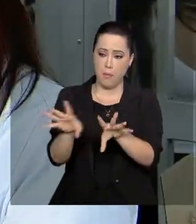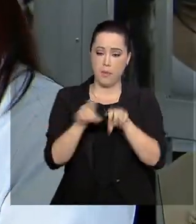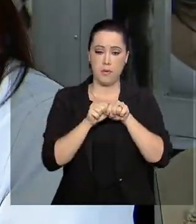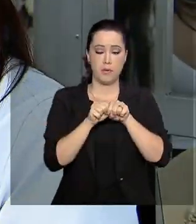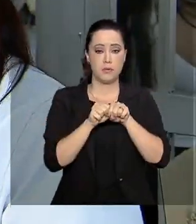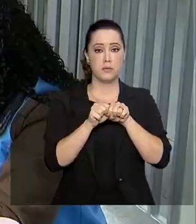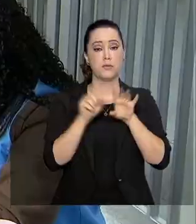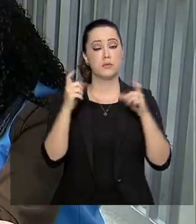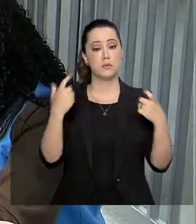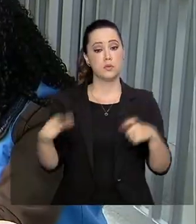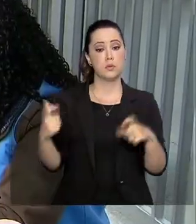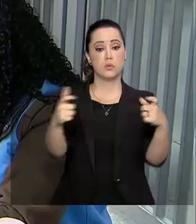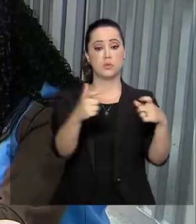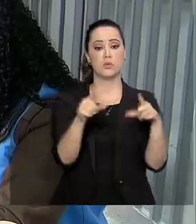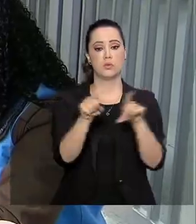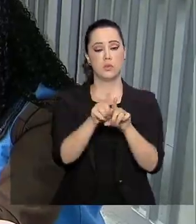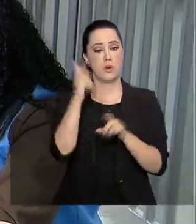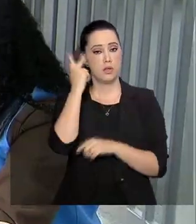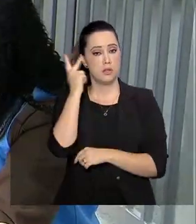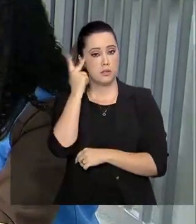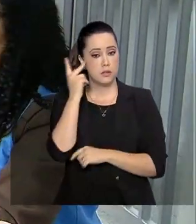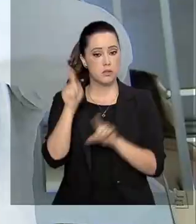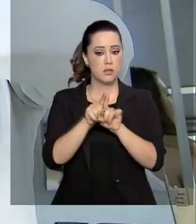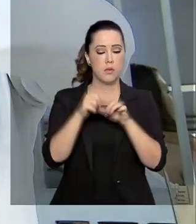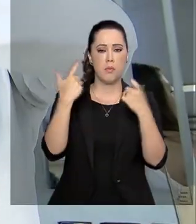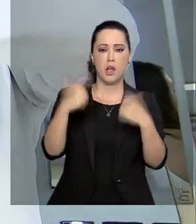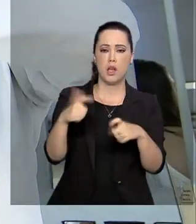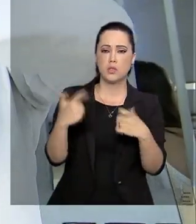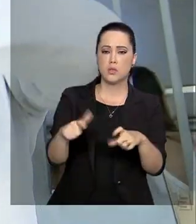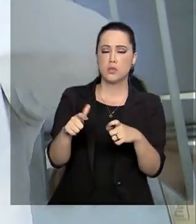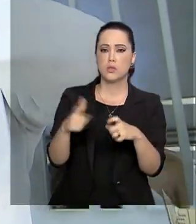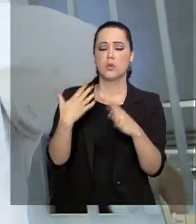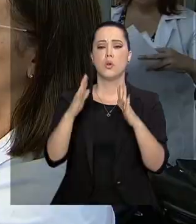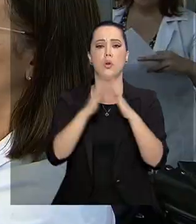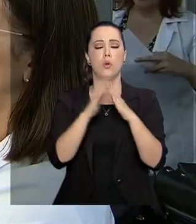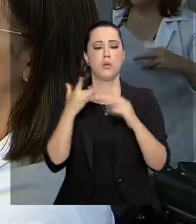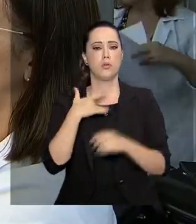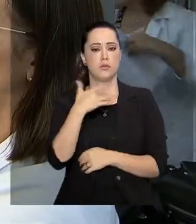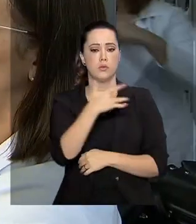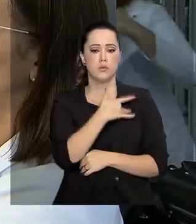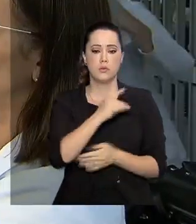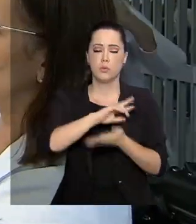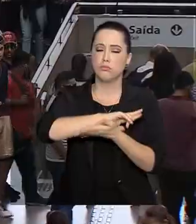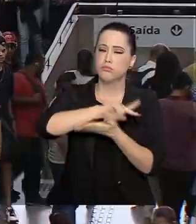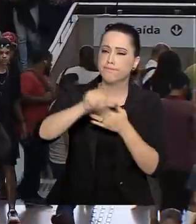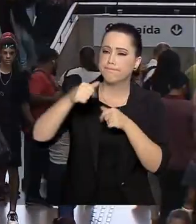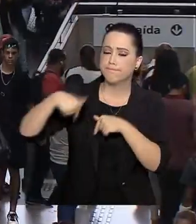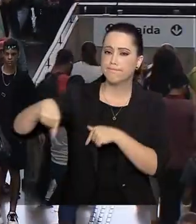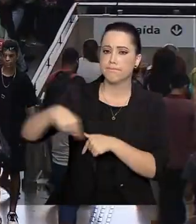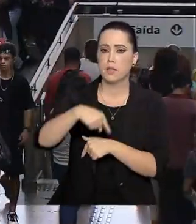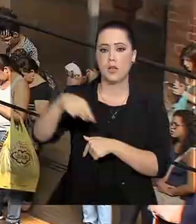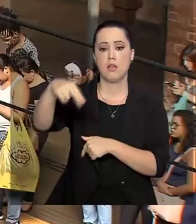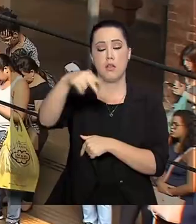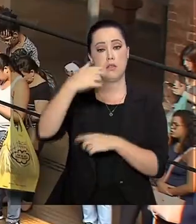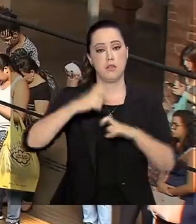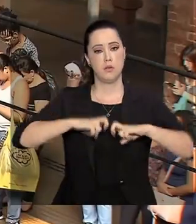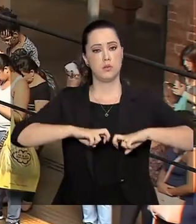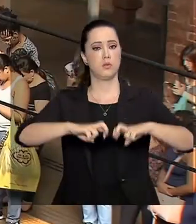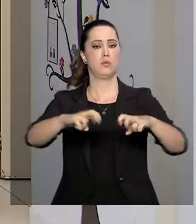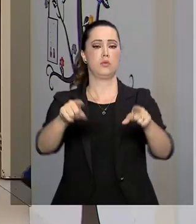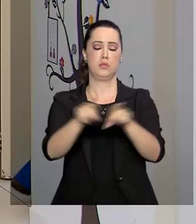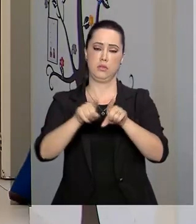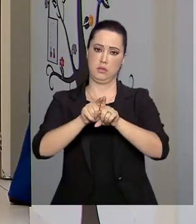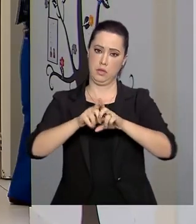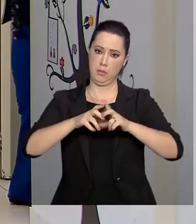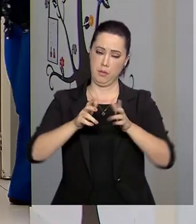Em São Paulo, por exemplo, foram montados postos volantes em locais de grande circulação, como as estações de metrô e